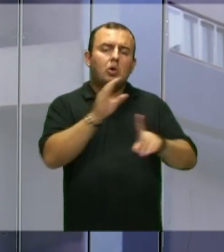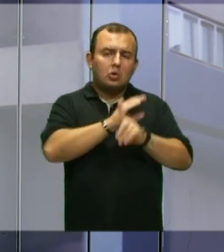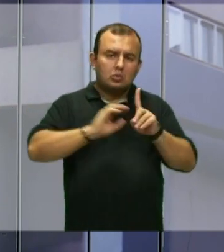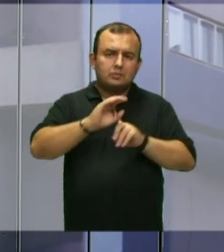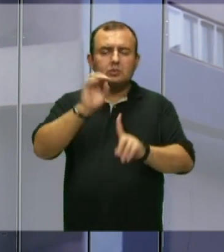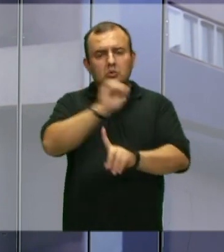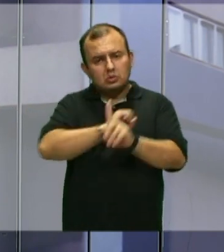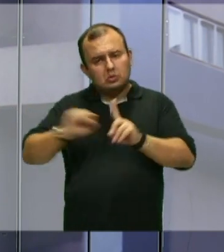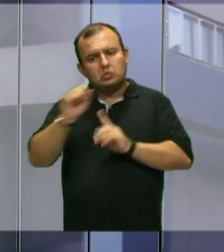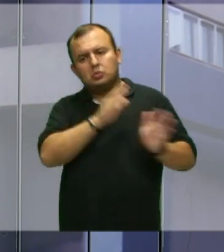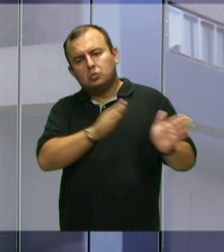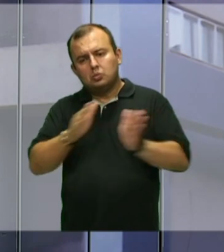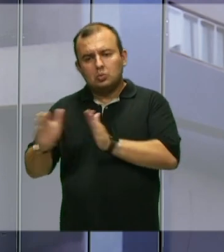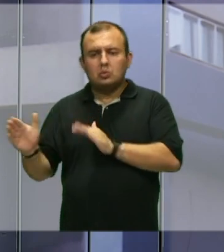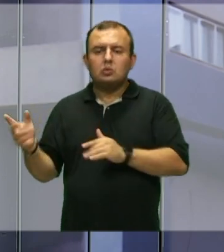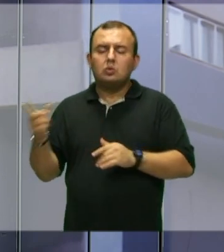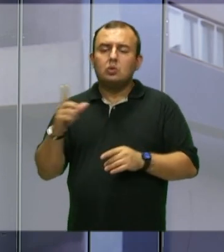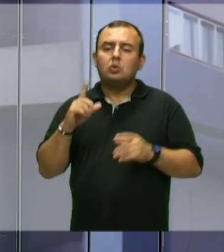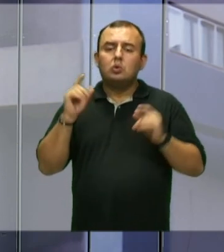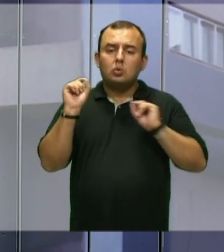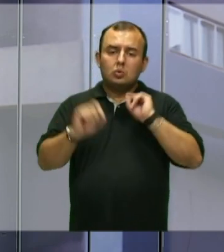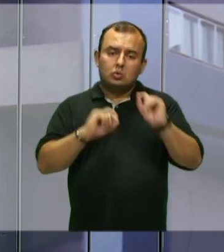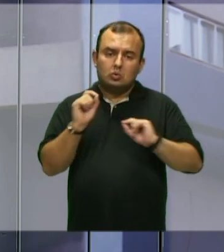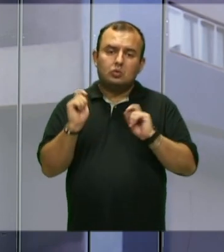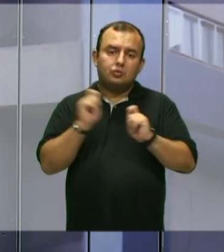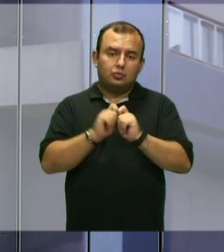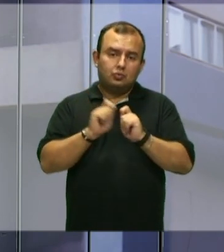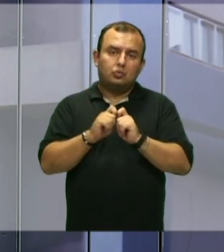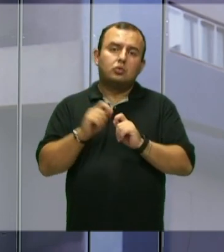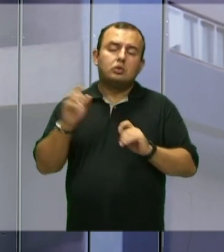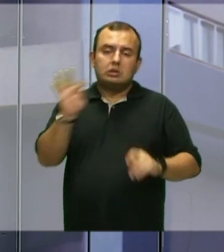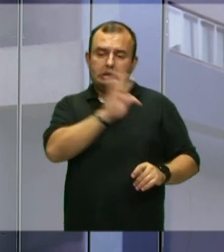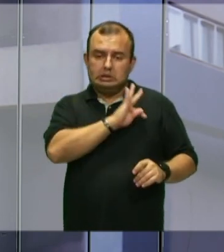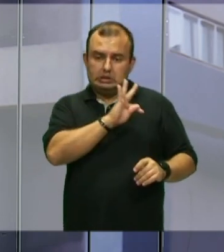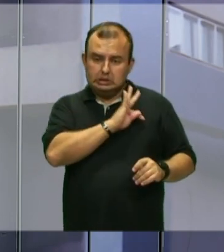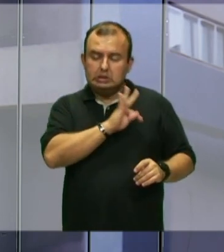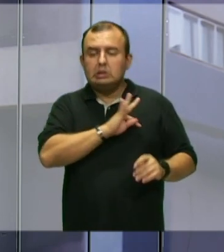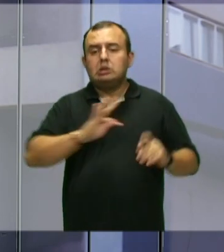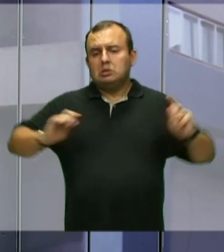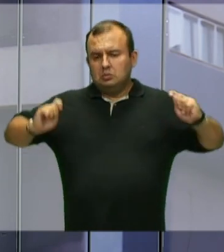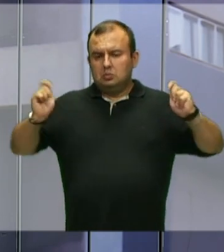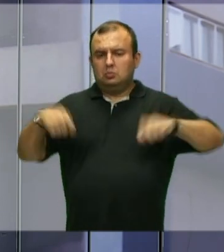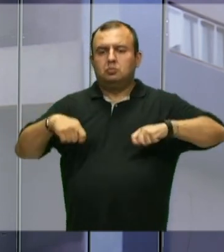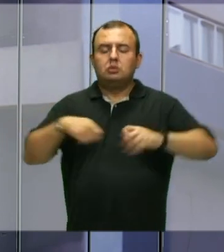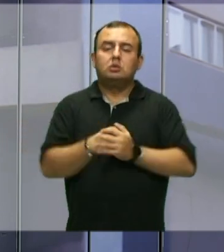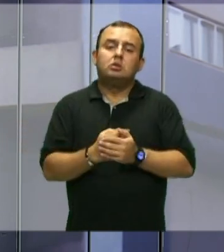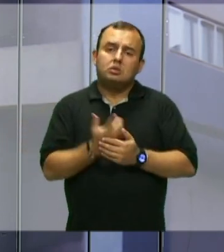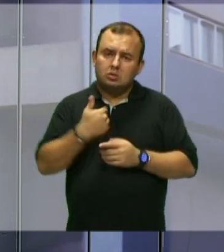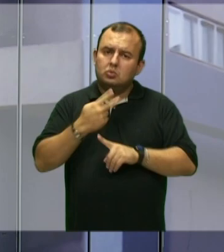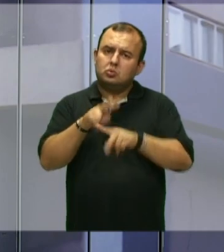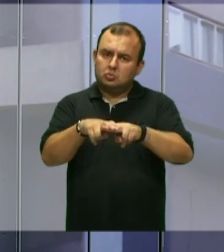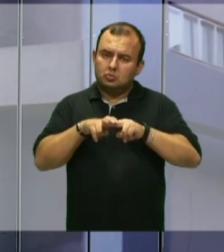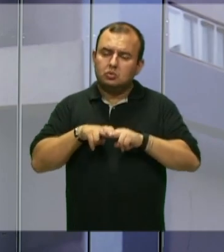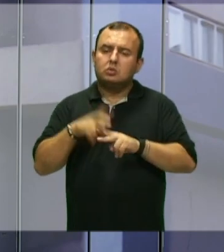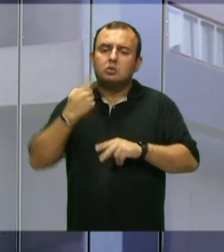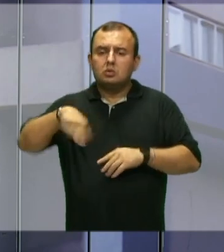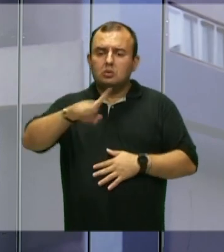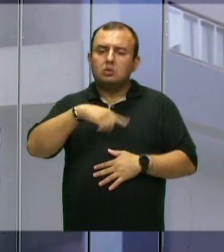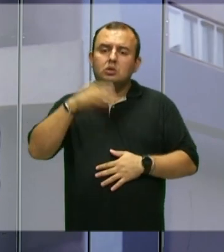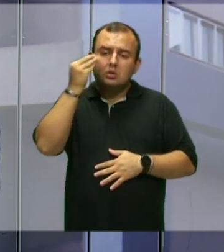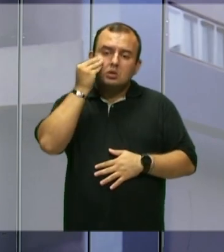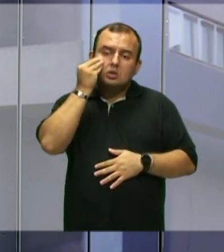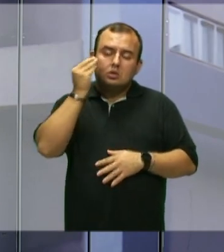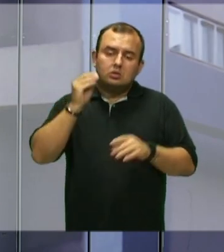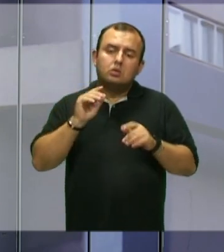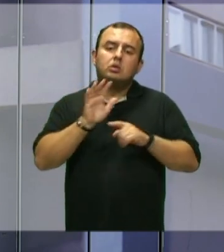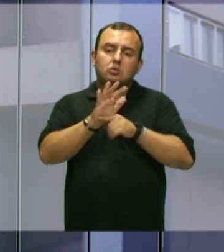sociedade organizada, onde foi feito por técnicos competentes. Então, por isso, a gente tentou fazer o máximo